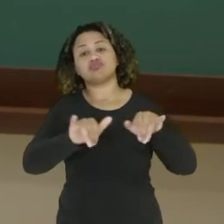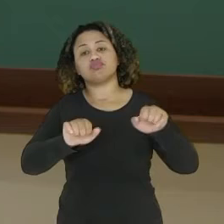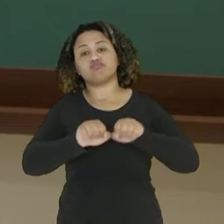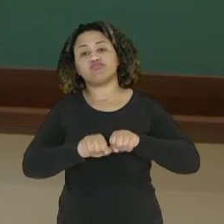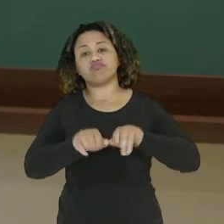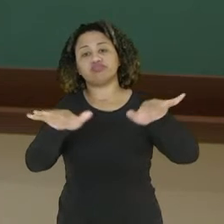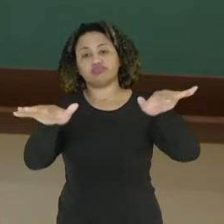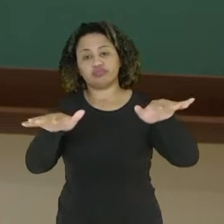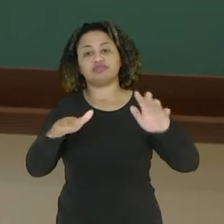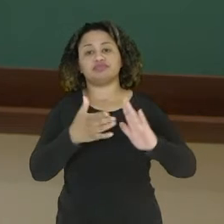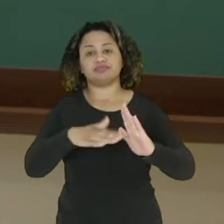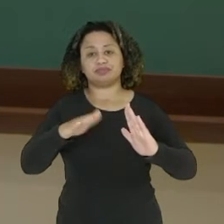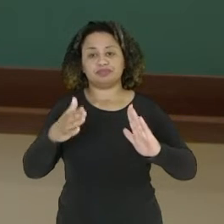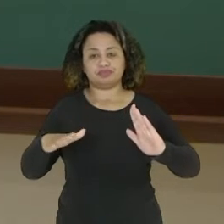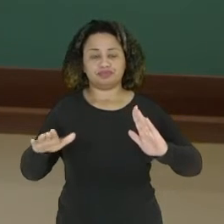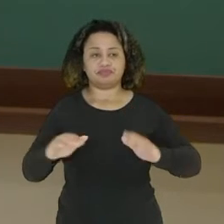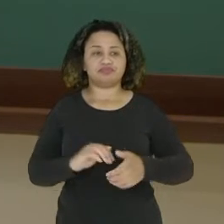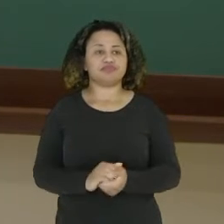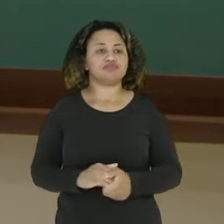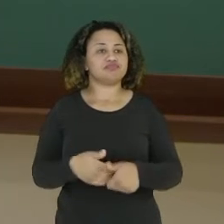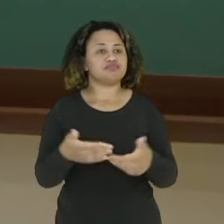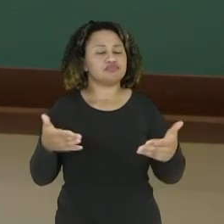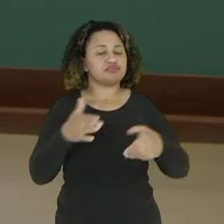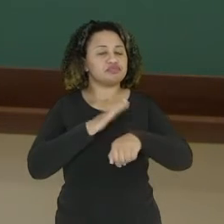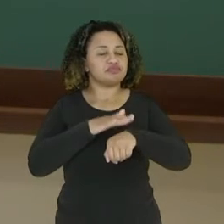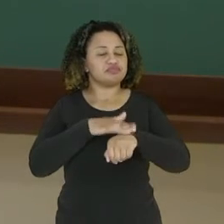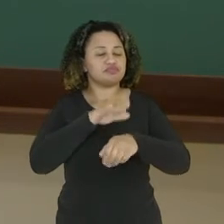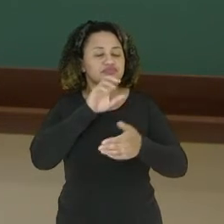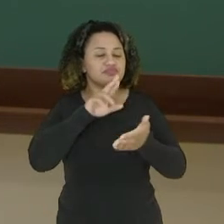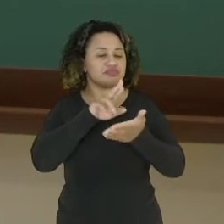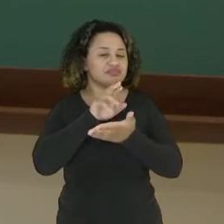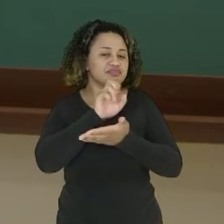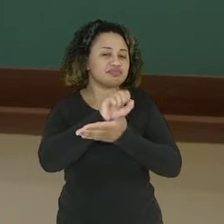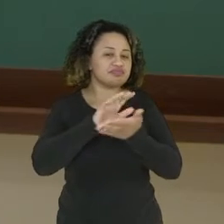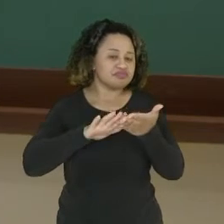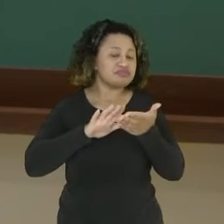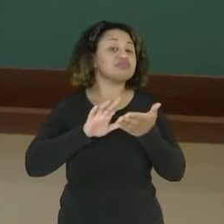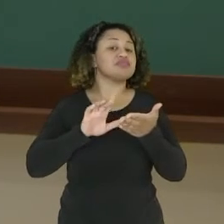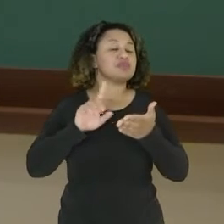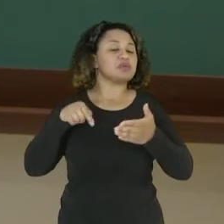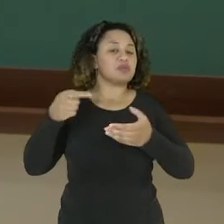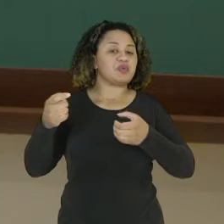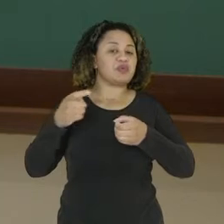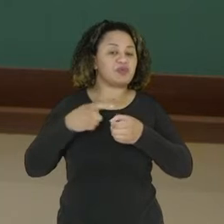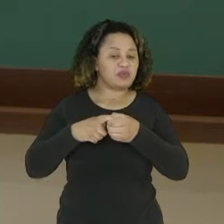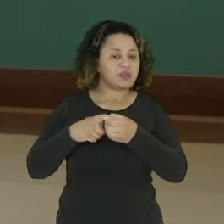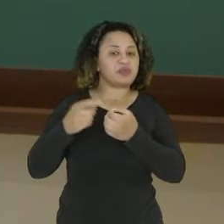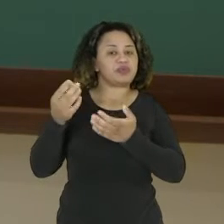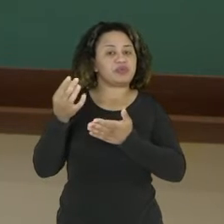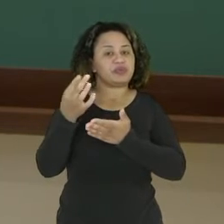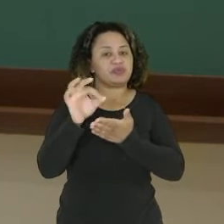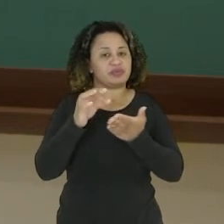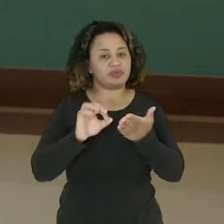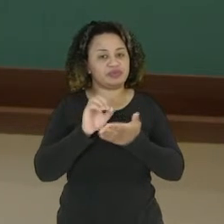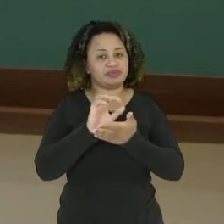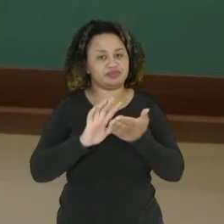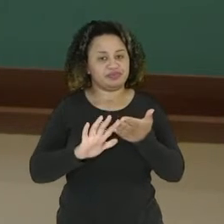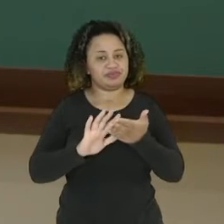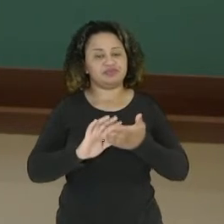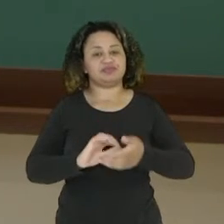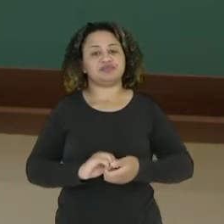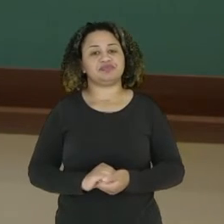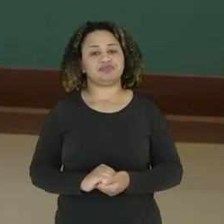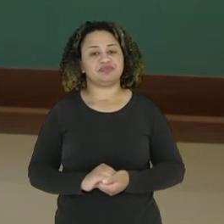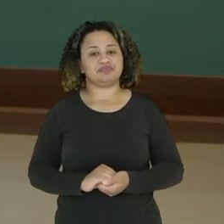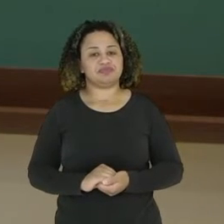onda. Aluno querido, você vai ter um tempo para resolver esse exercício e na sequência nós vamos retornar com a solução